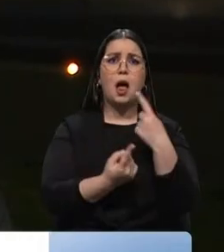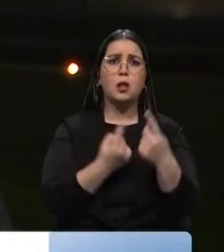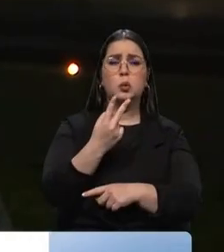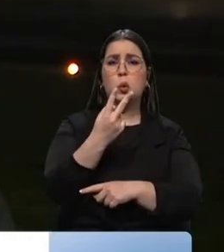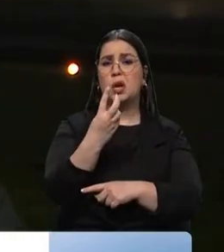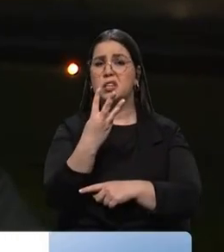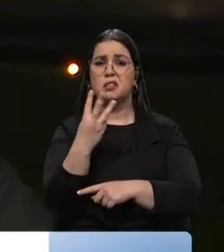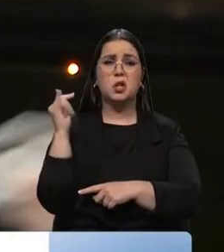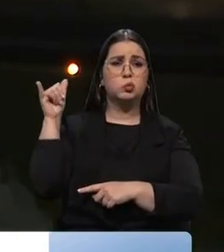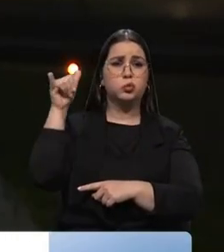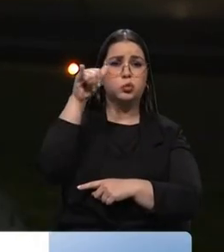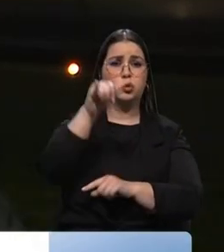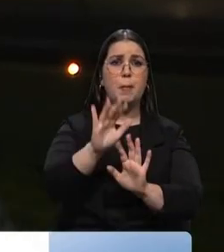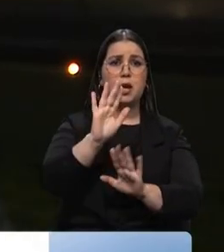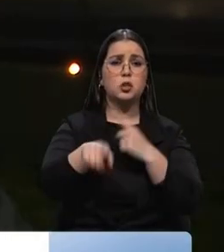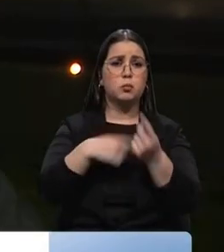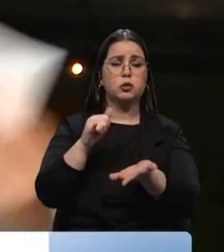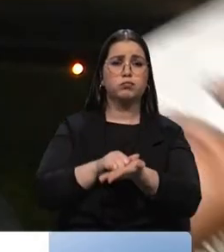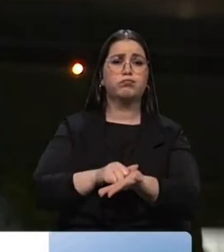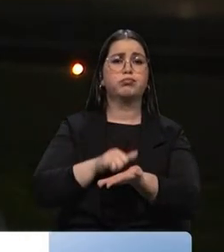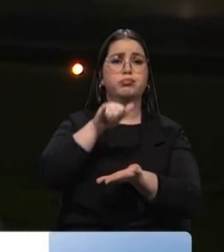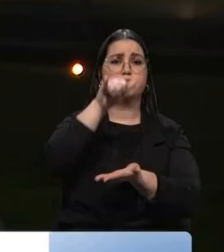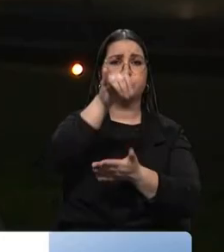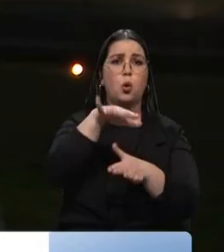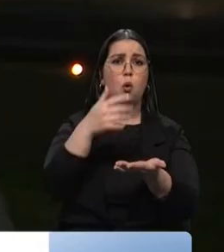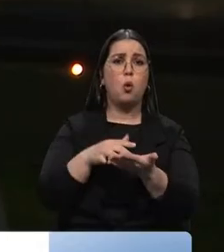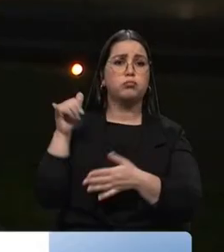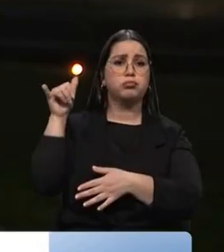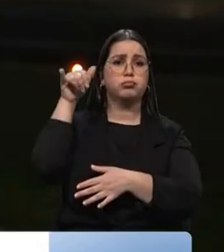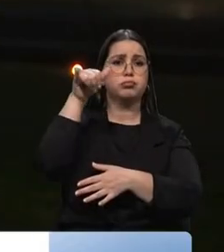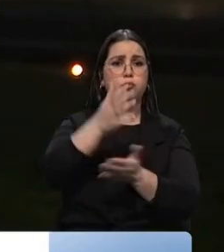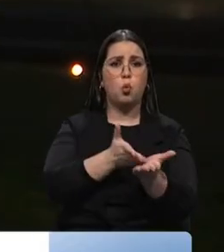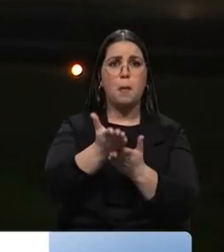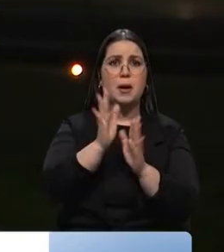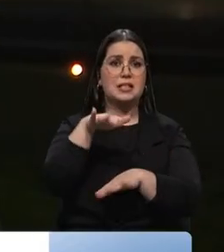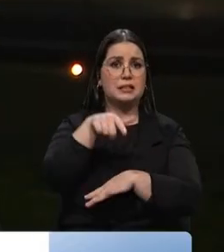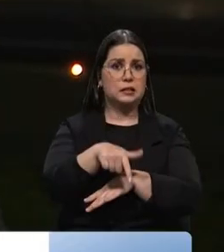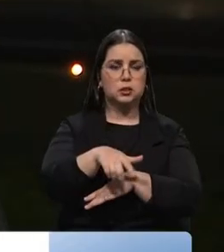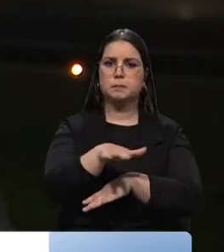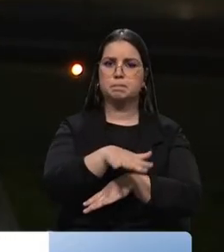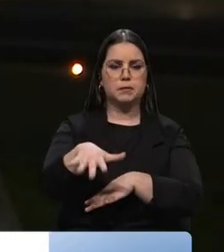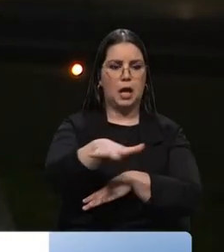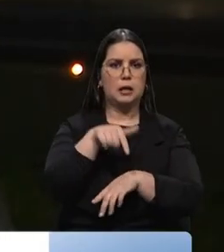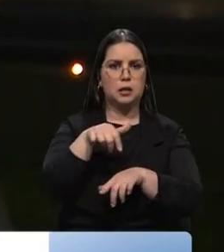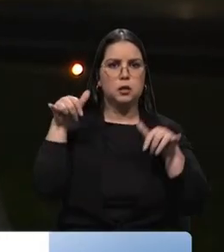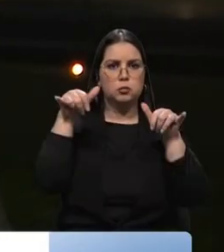passar por aqui, mas depois também ou vão embora ou fazem as suas missões. Estes não têm feito isso.